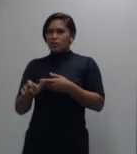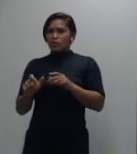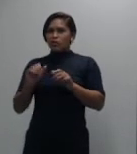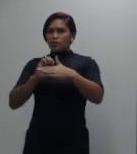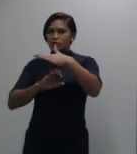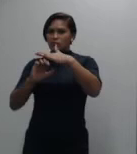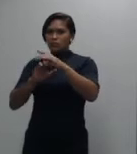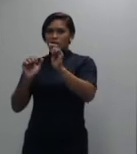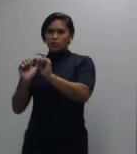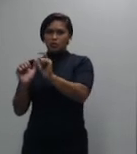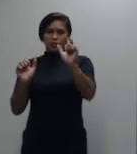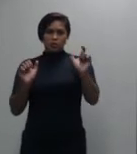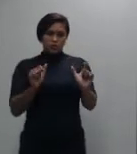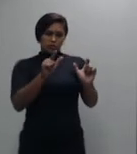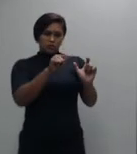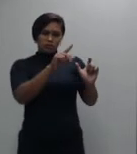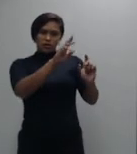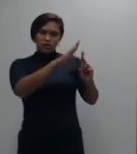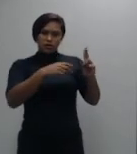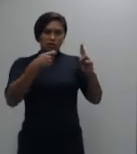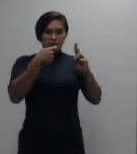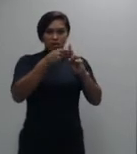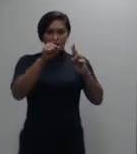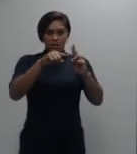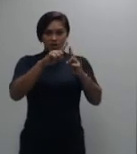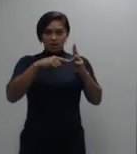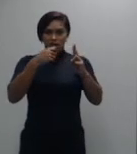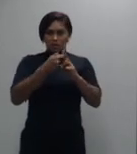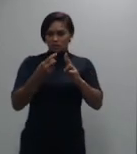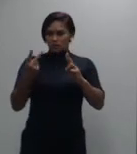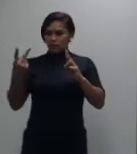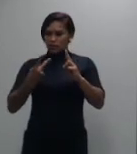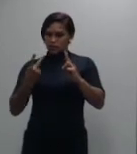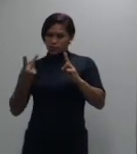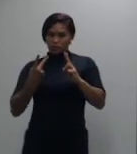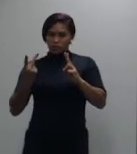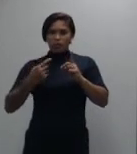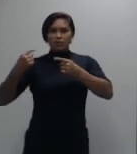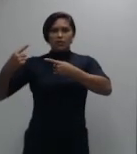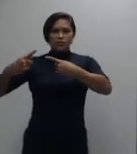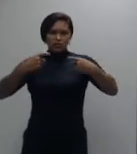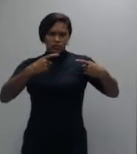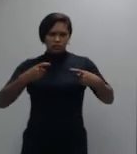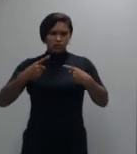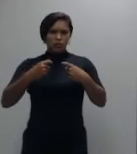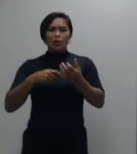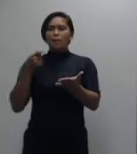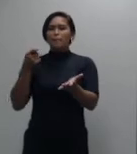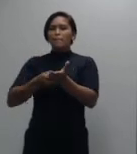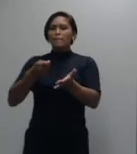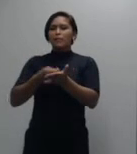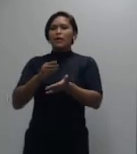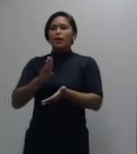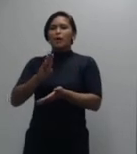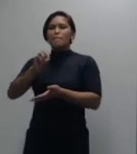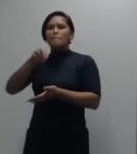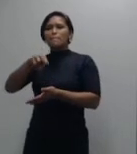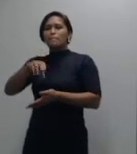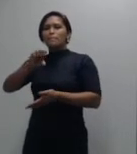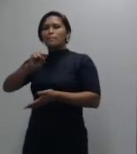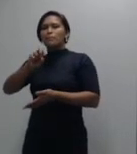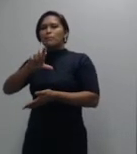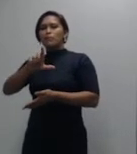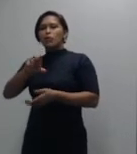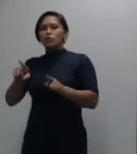lado de mar faz parte era uma porção de mar EA discussão envolvia pagamento de bônus avião